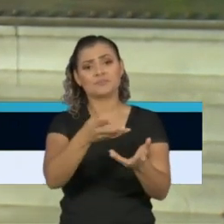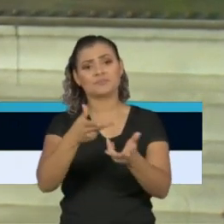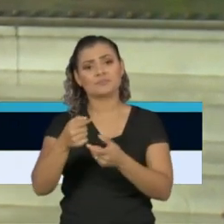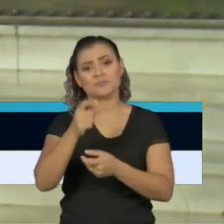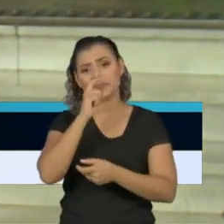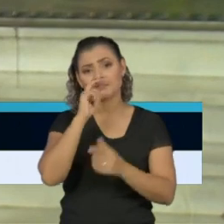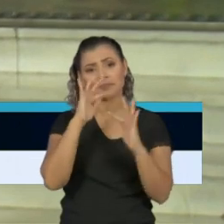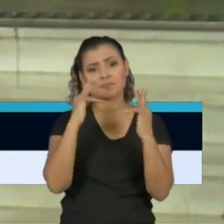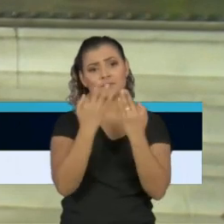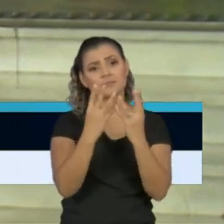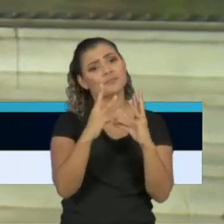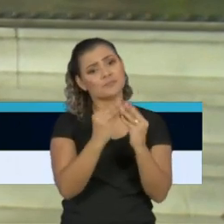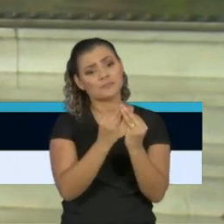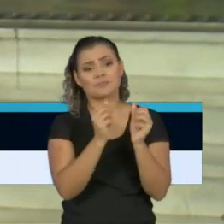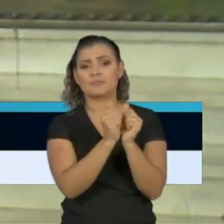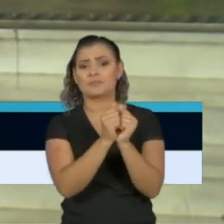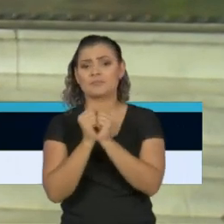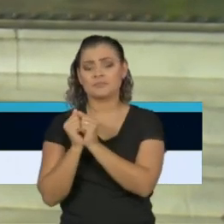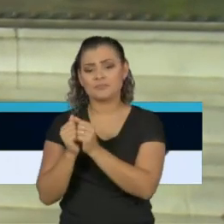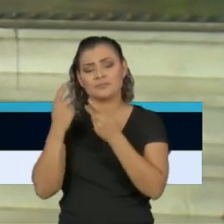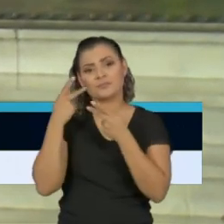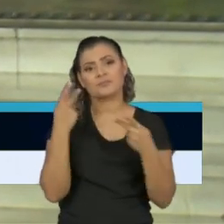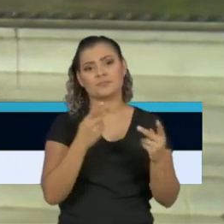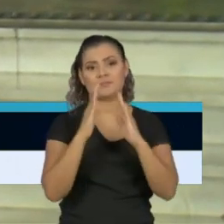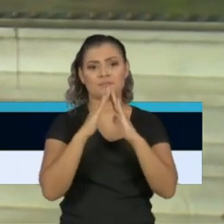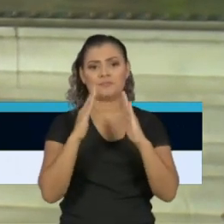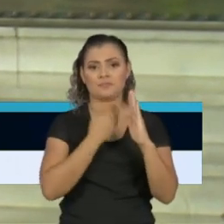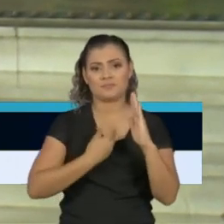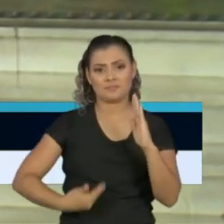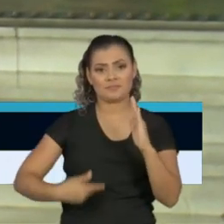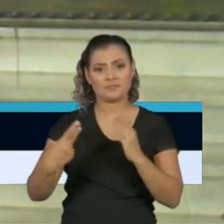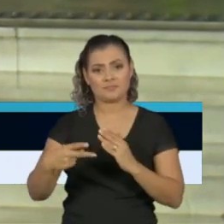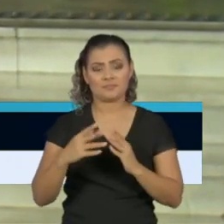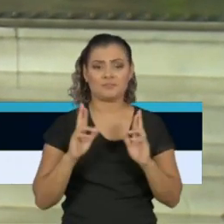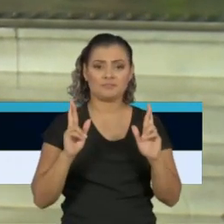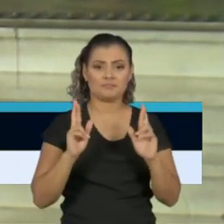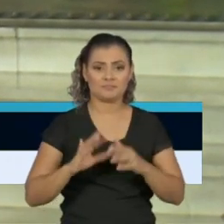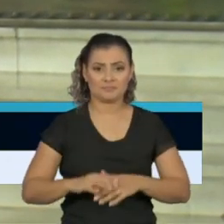pais para estarem aqui no Palácio dos Bandeirantes.